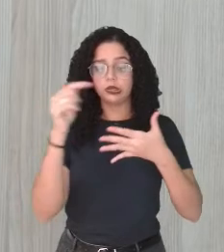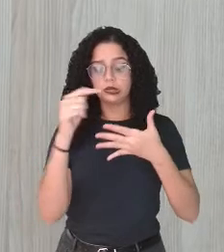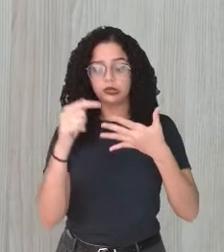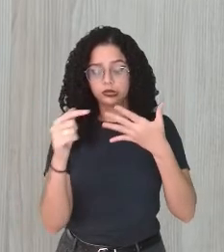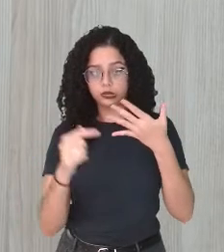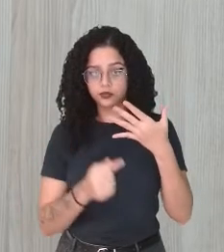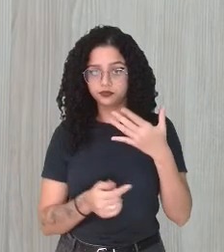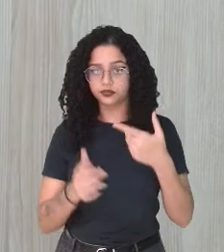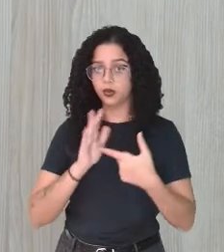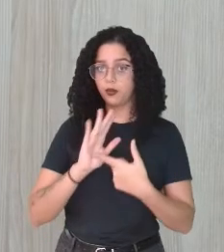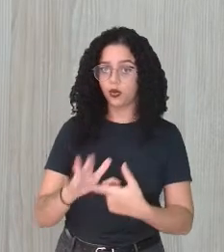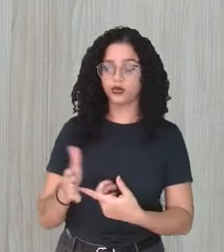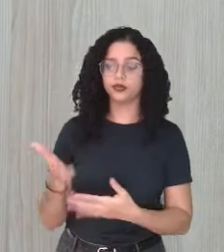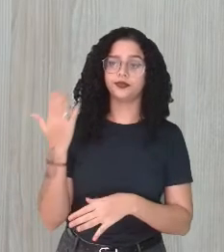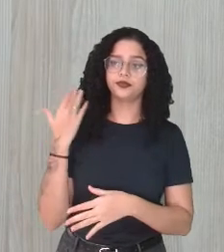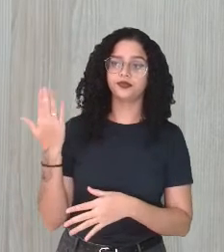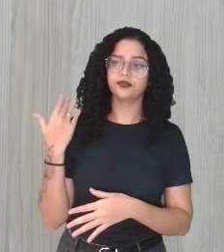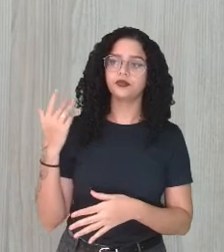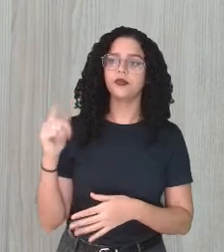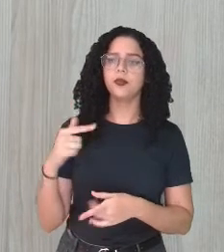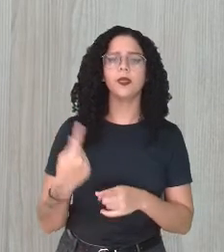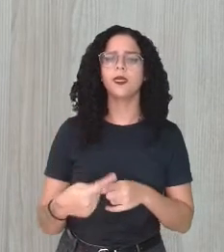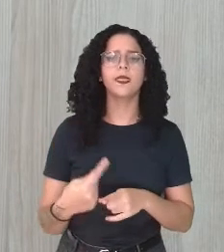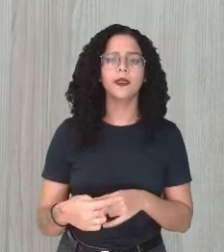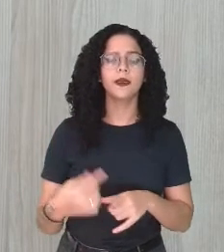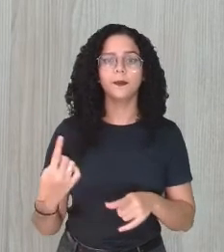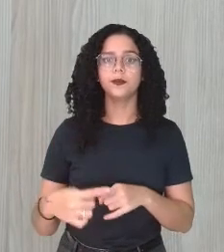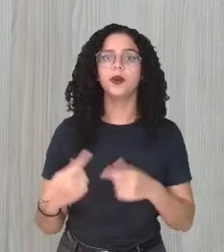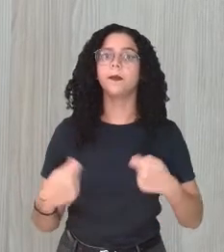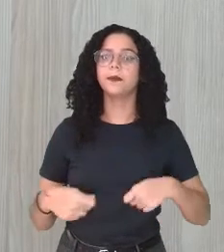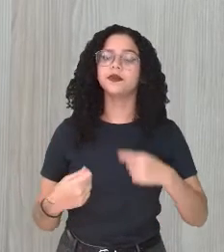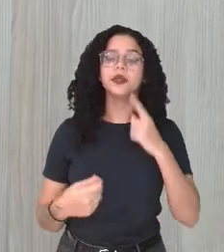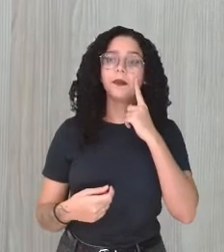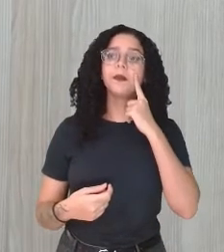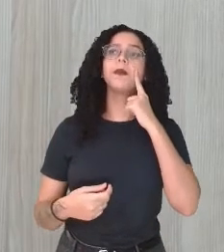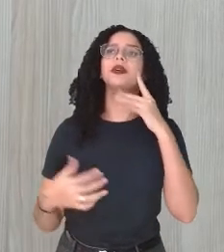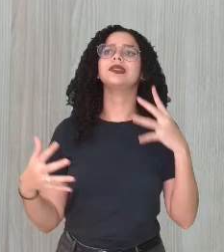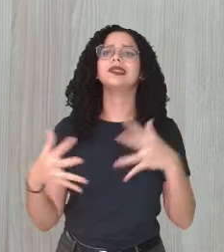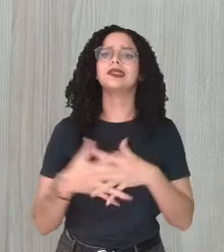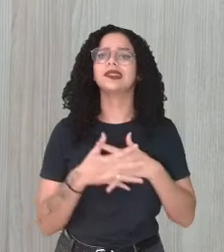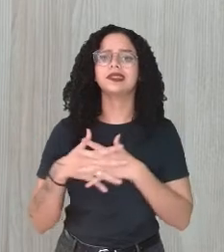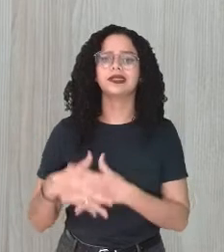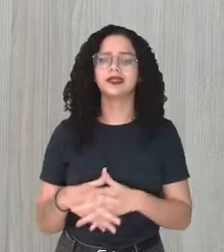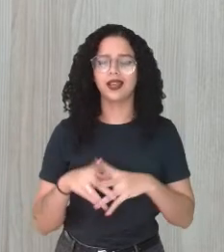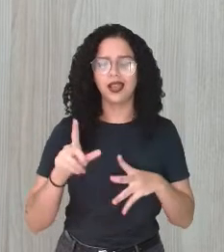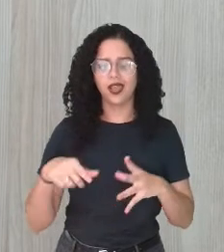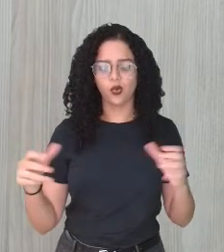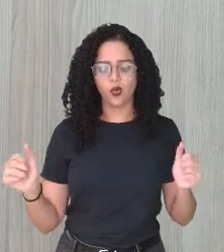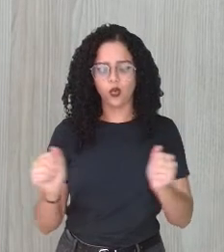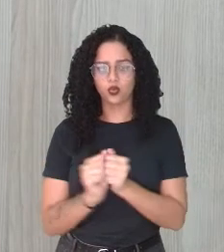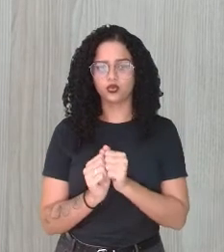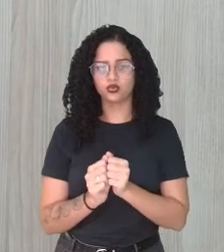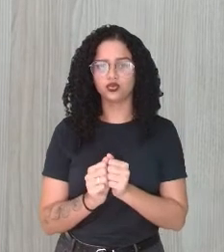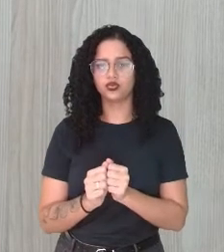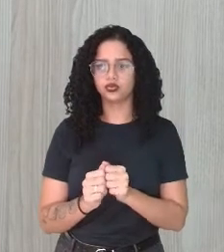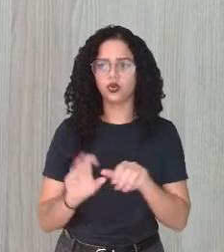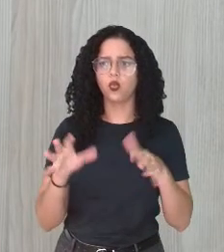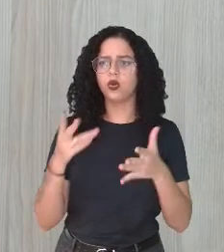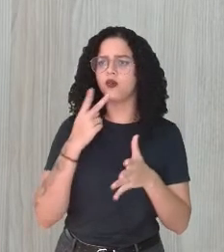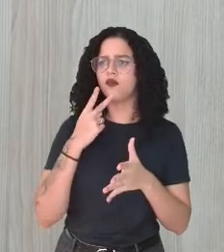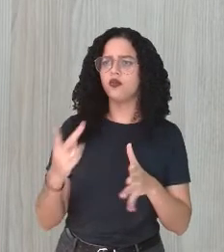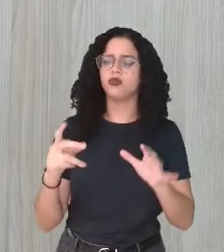a professora Carol estava falando, é porque a gente precisa pensar nesse complexo, né? É um conjunto. Quando a gente está falando